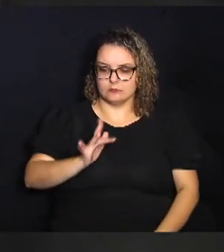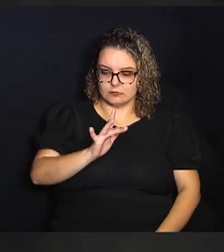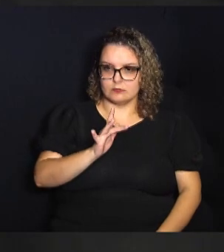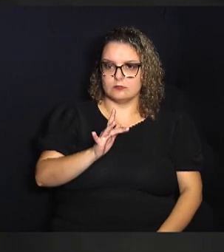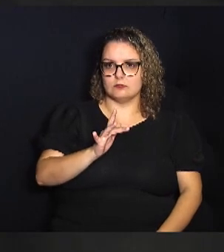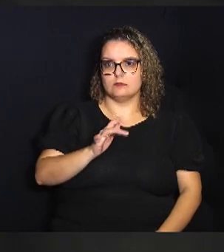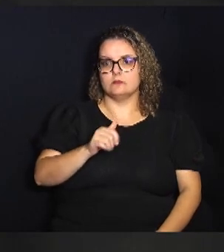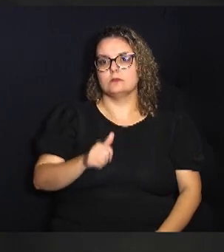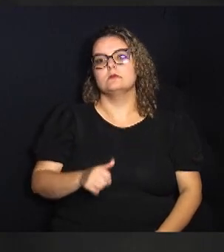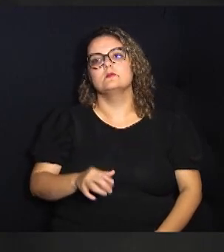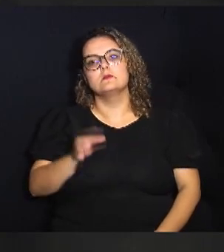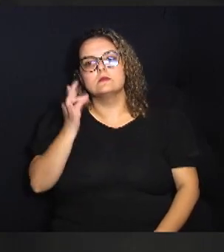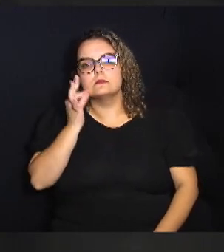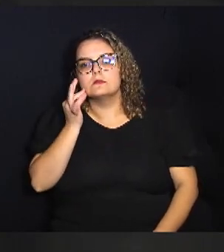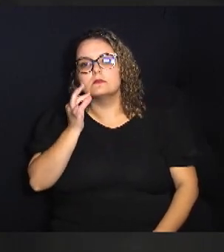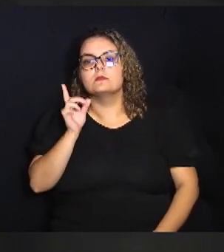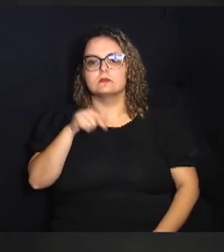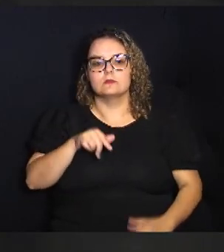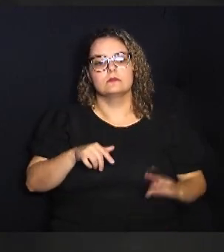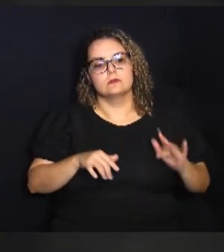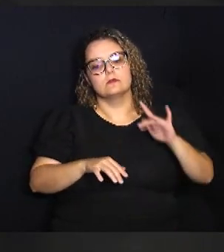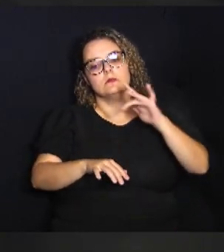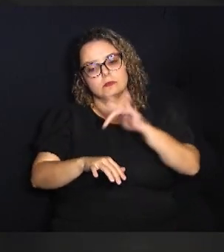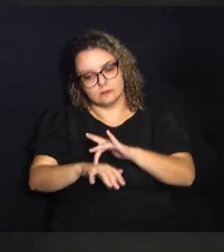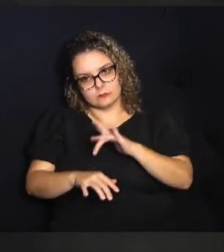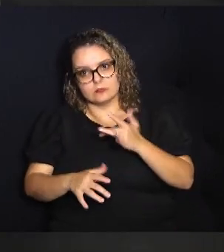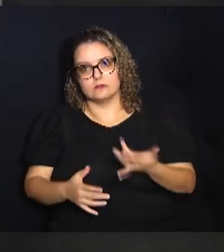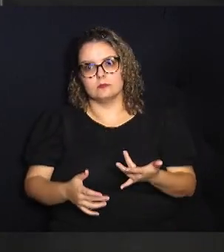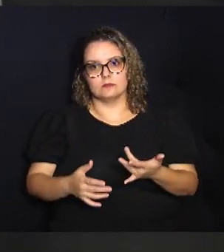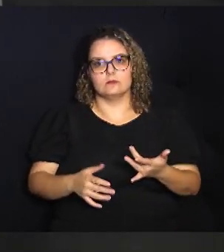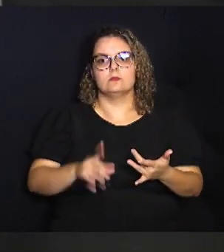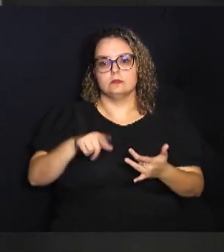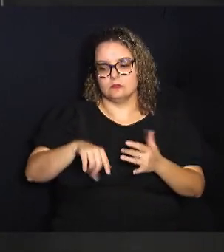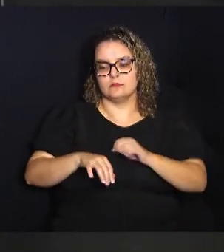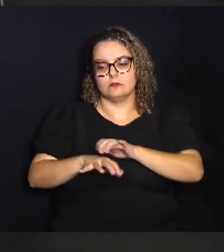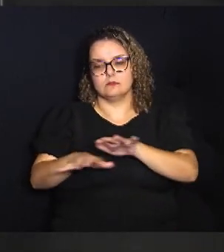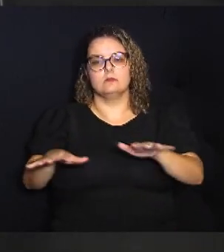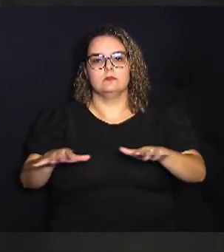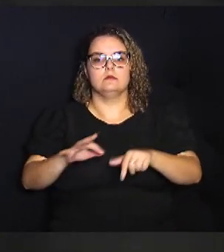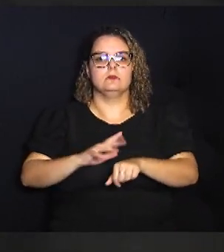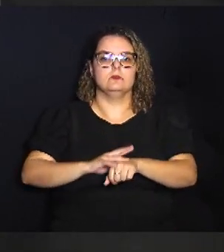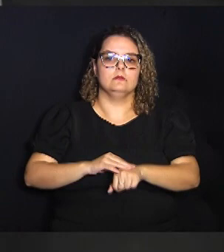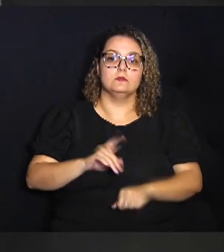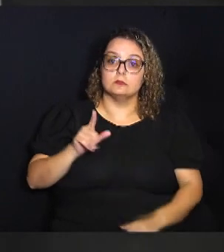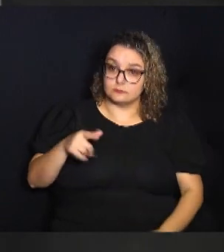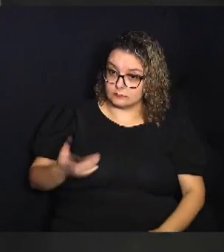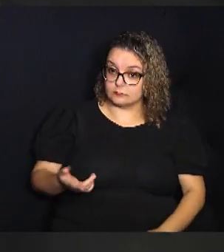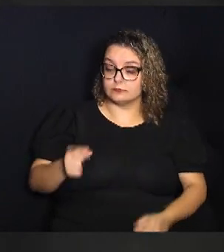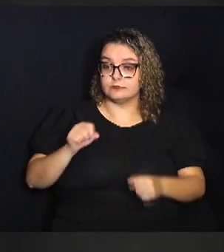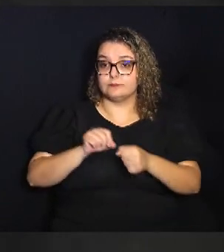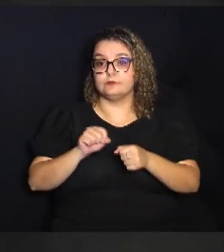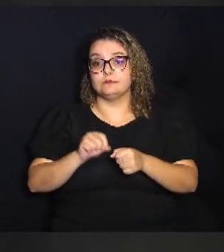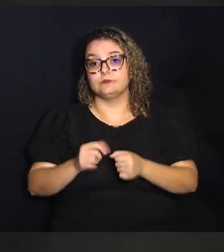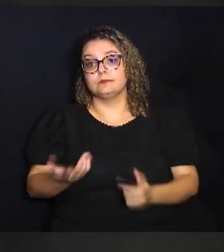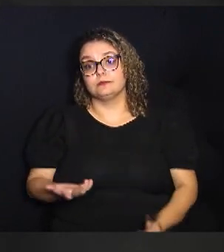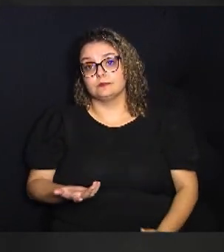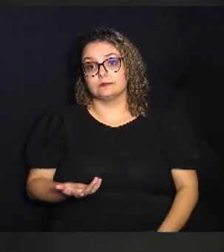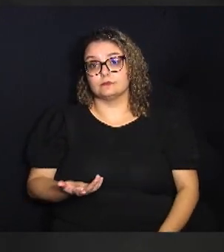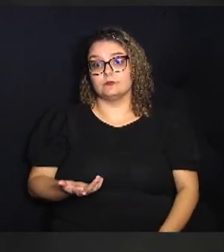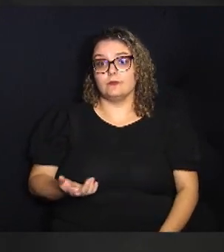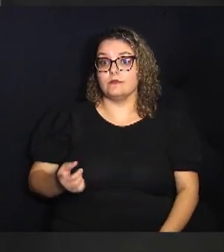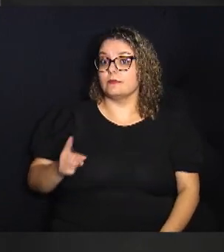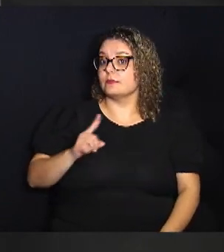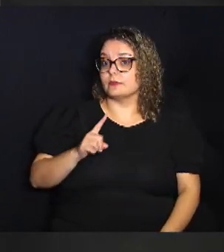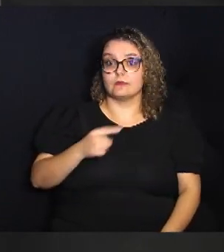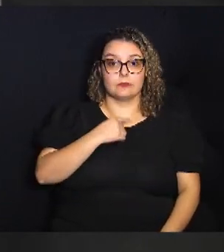que pica. Sim. E é o transmissor da doença. Correto. Então, isso é uma questão de ser feito meio que não é a